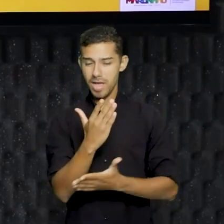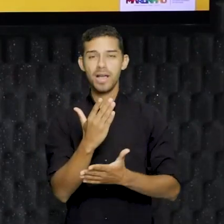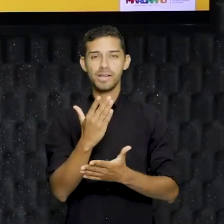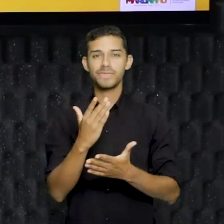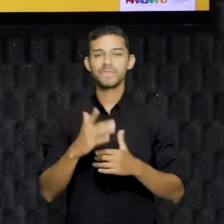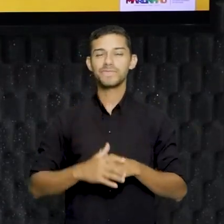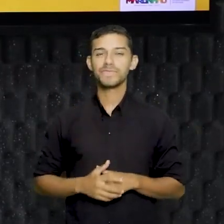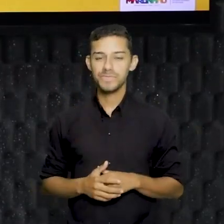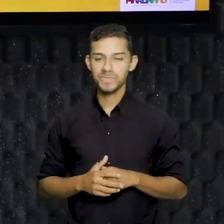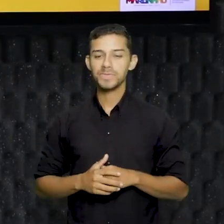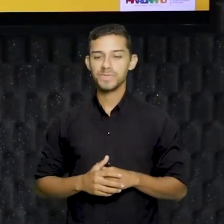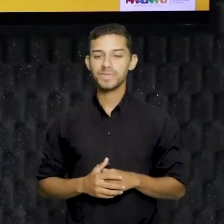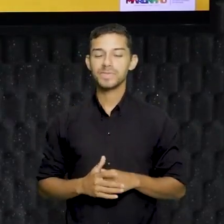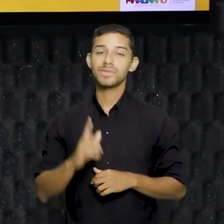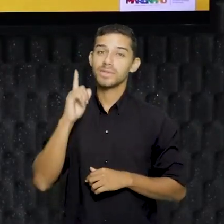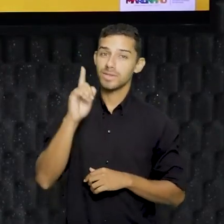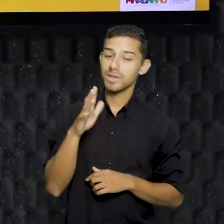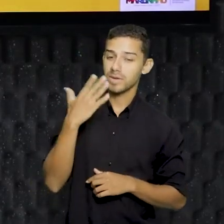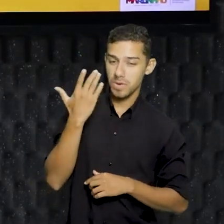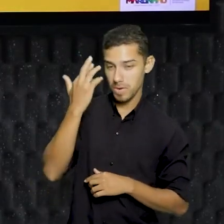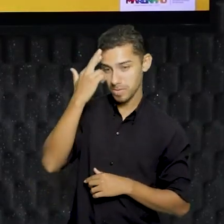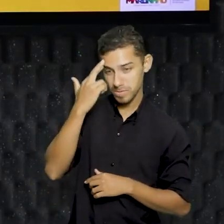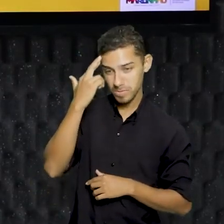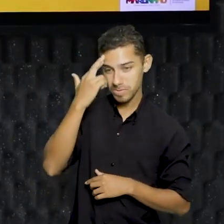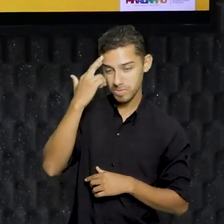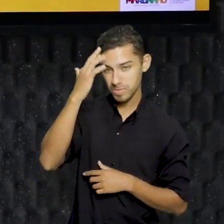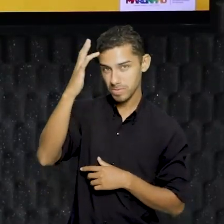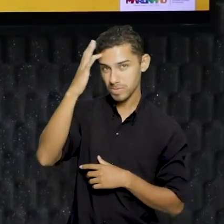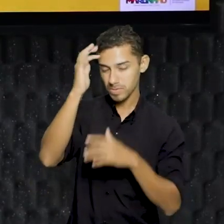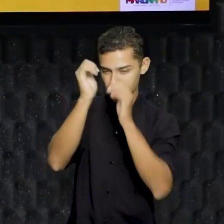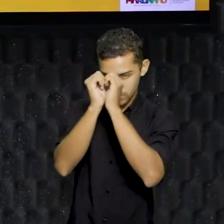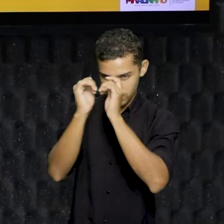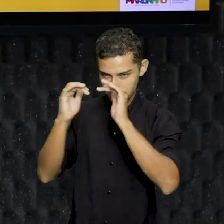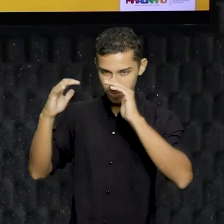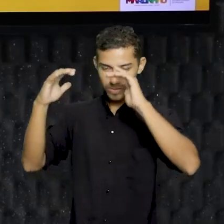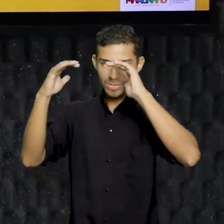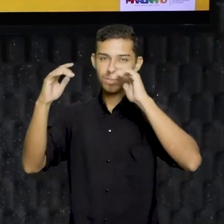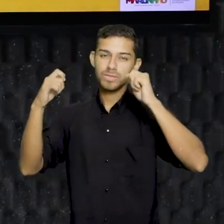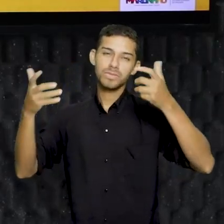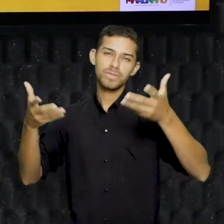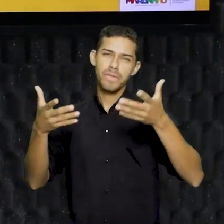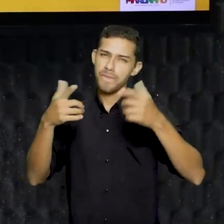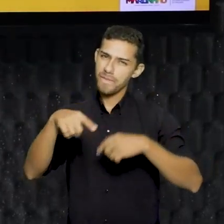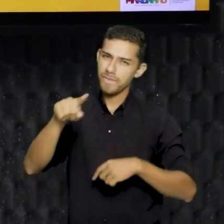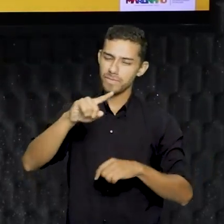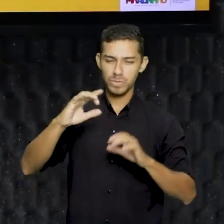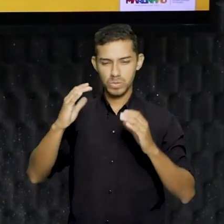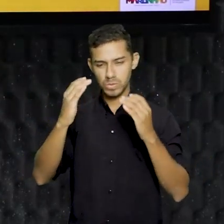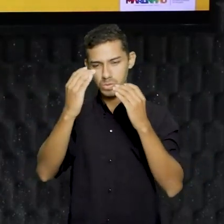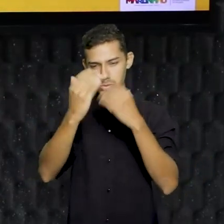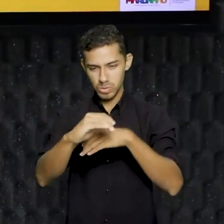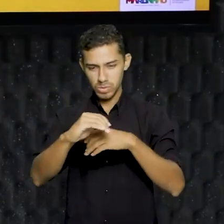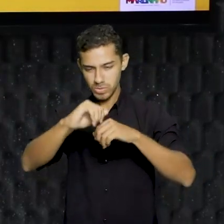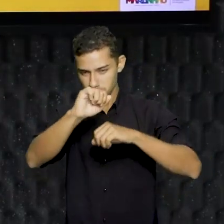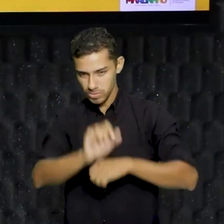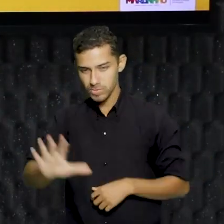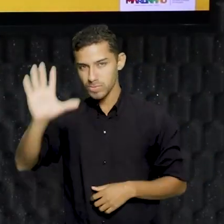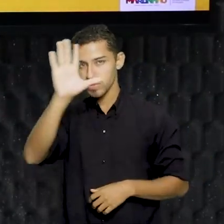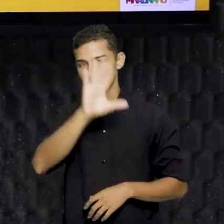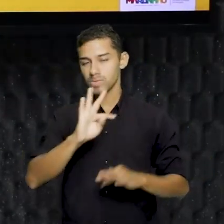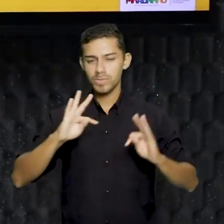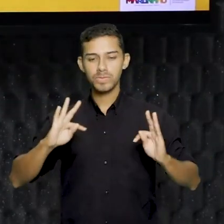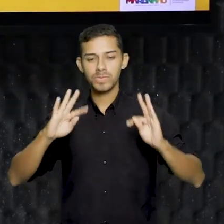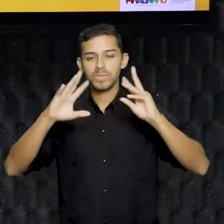então estas reflexões que são feitas aqui Claro vão servir para vocês em todos os vestibulares que vocês